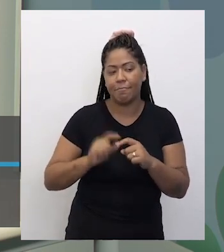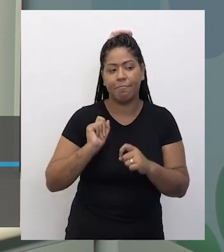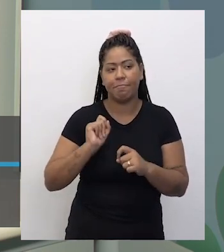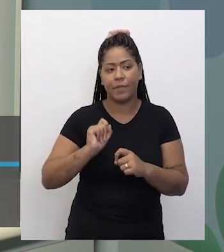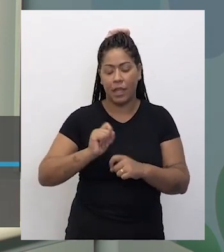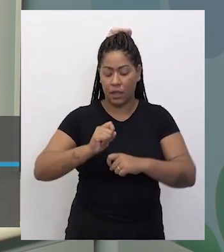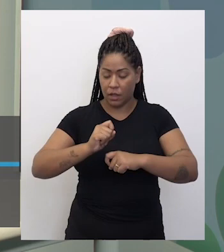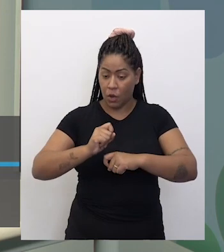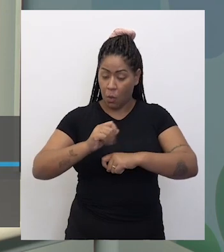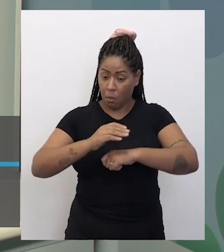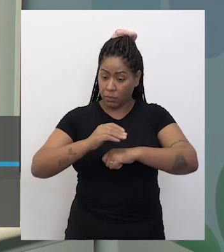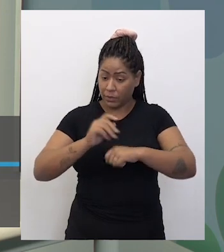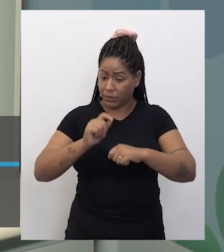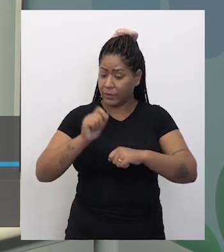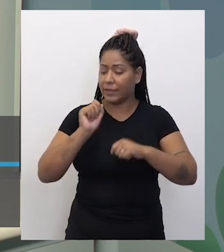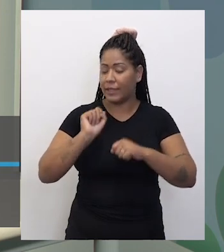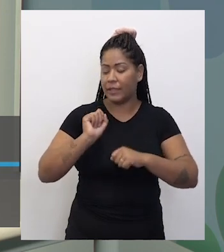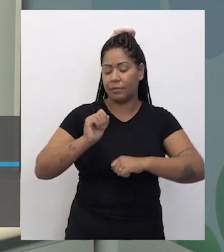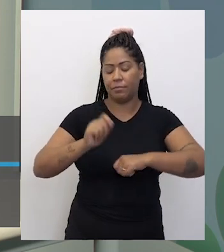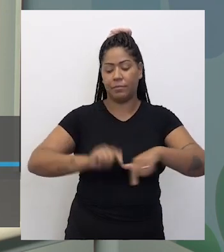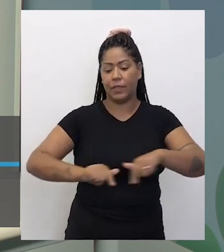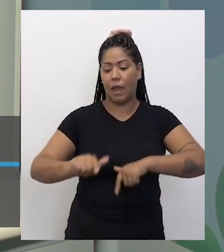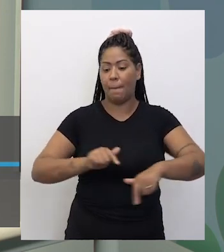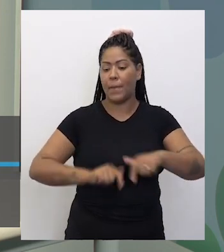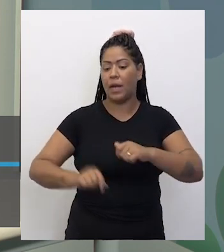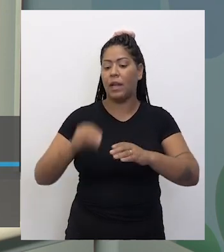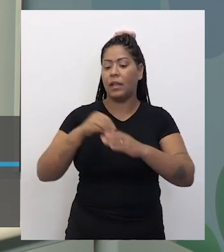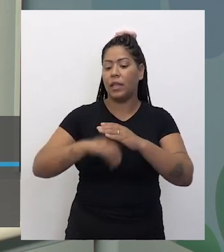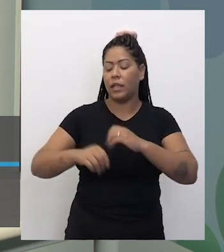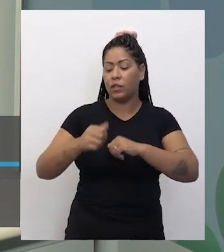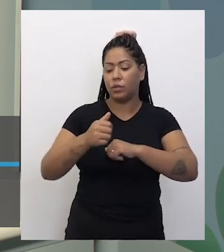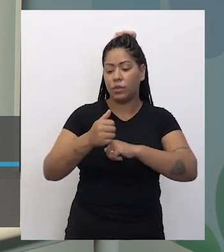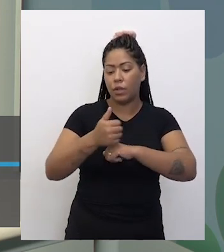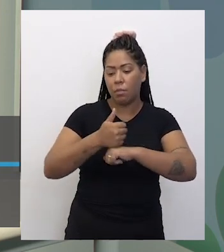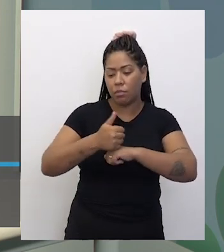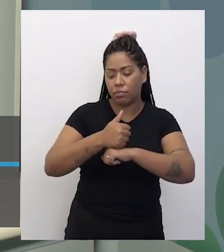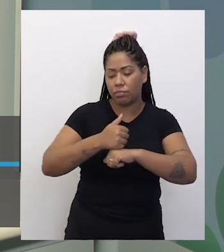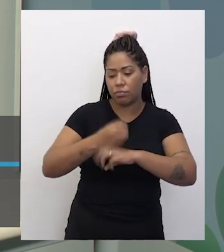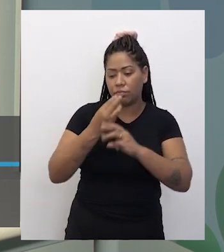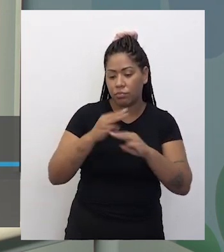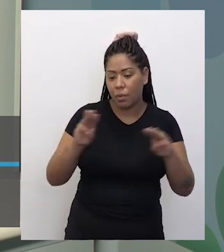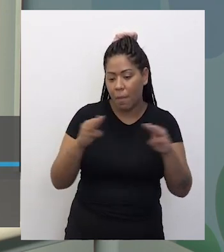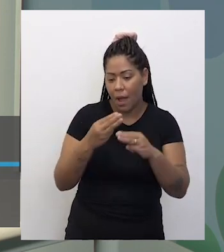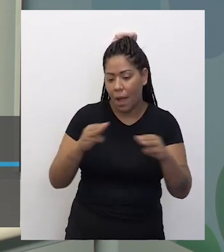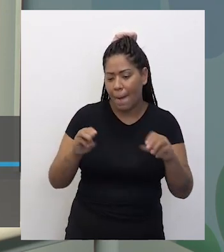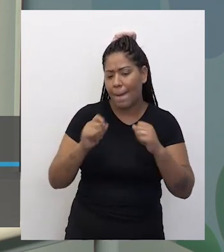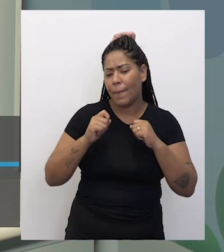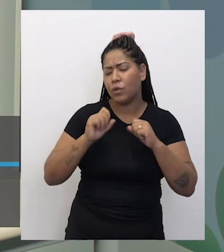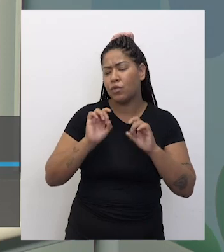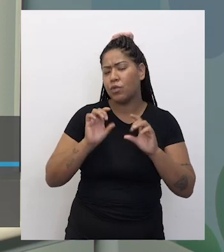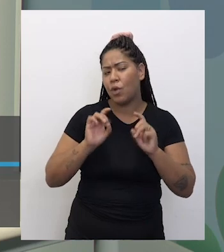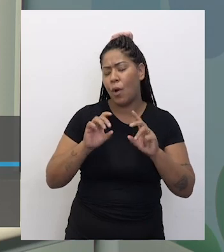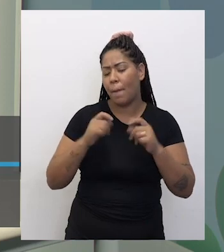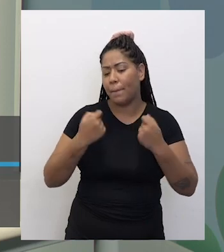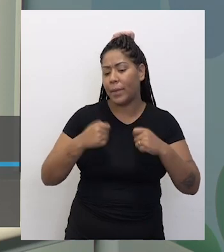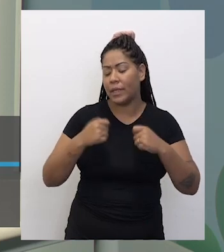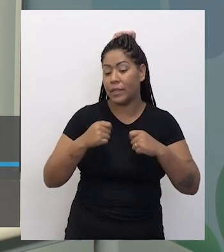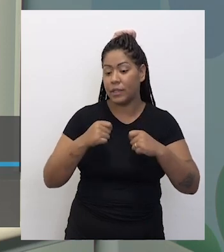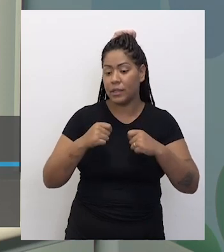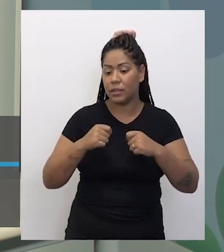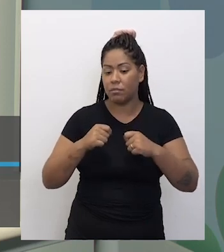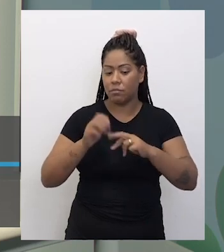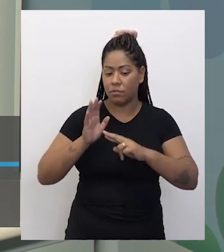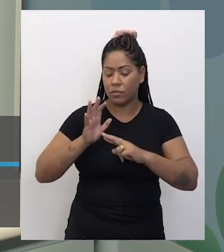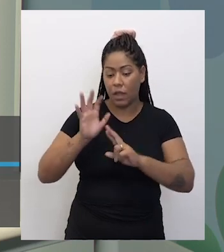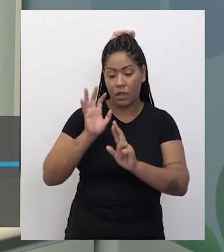parte de publicidade, normalmente tem que passar uma mensagem fidedigna, algo fiel, verdadeiro, para poder o cliente, no caso, consumir aquilo